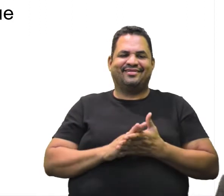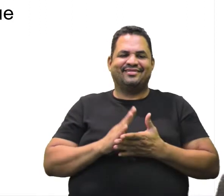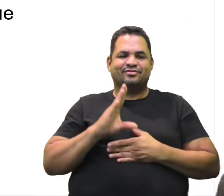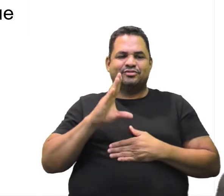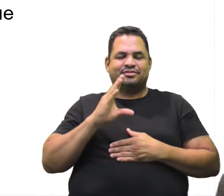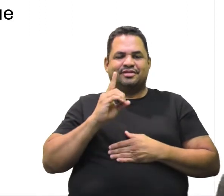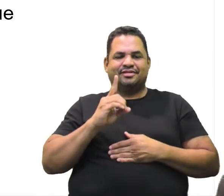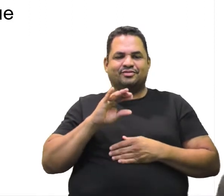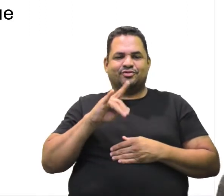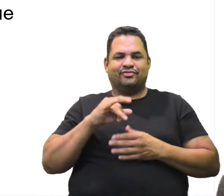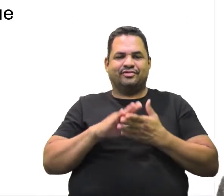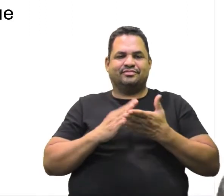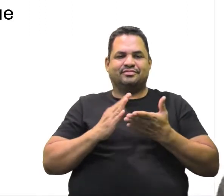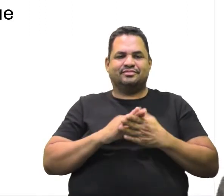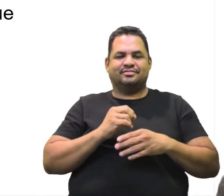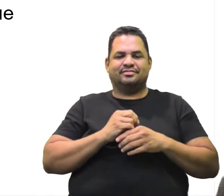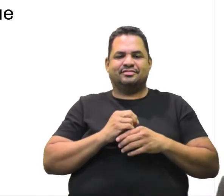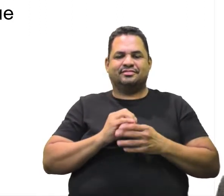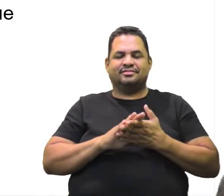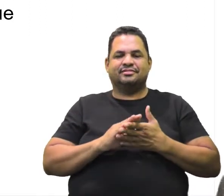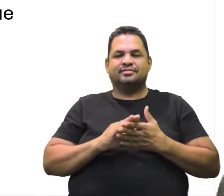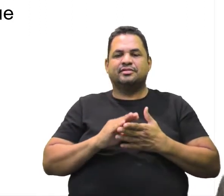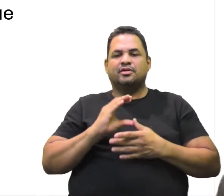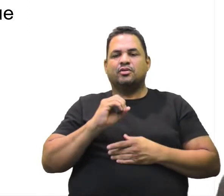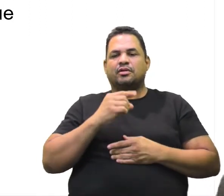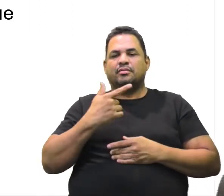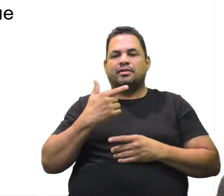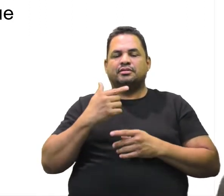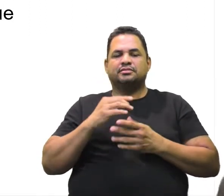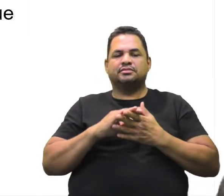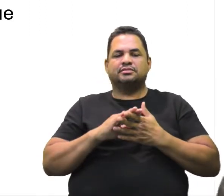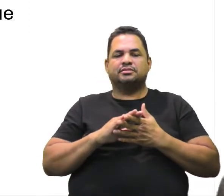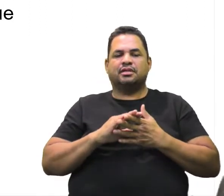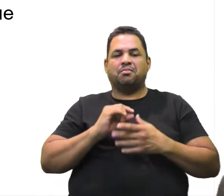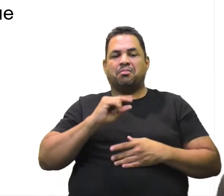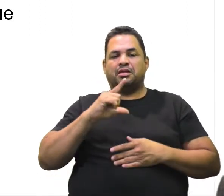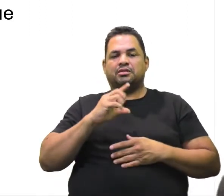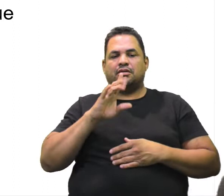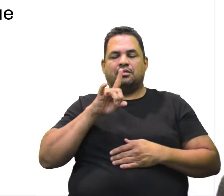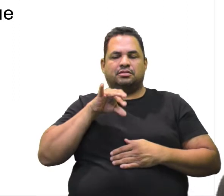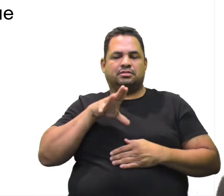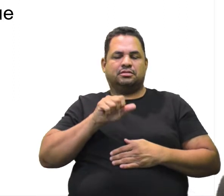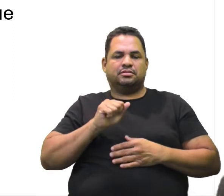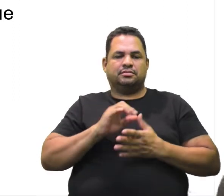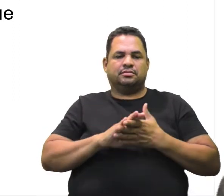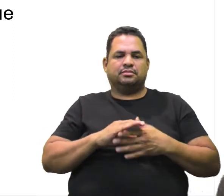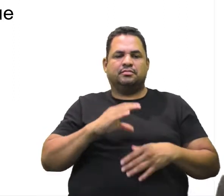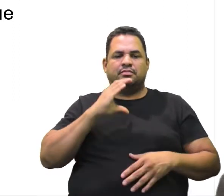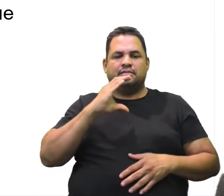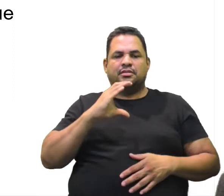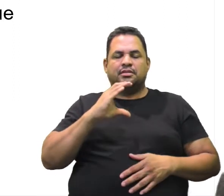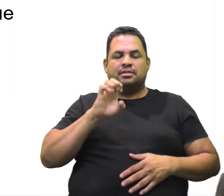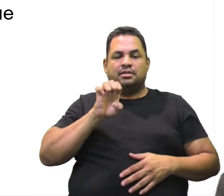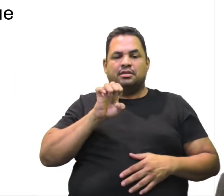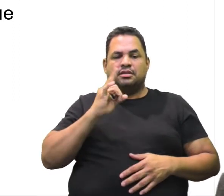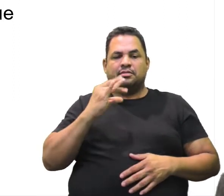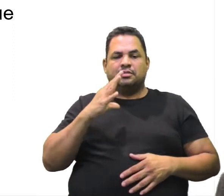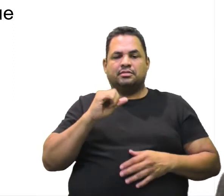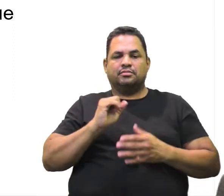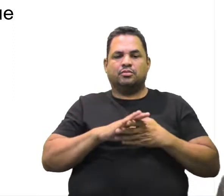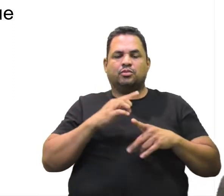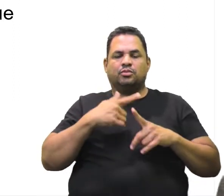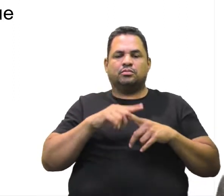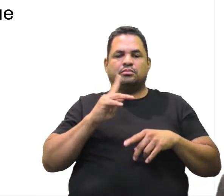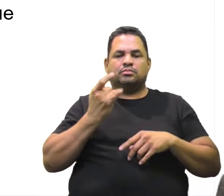sua hidrólise produz hidroxila, que aumenta a alcalinidade. Ou a letra E, carbonato, porque sua